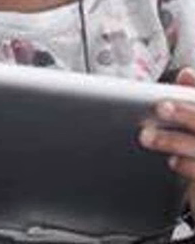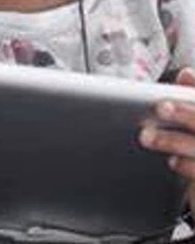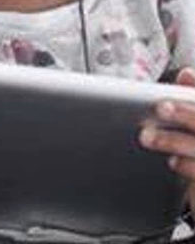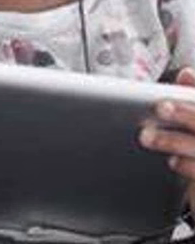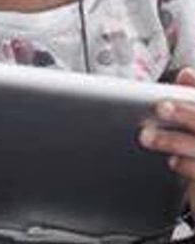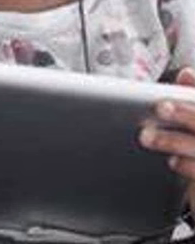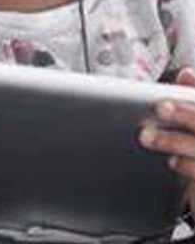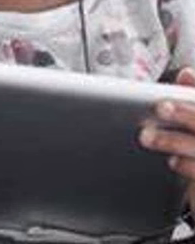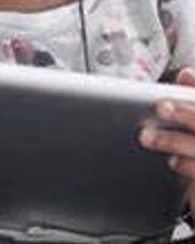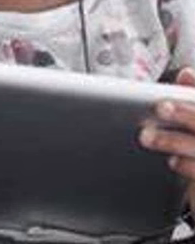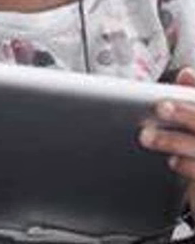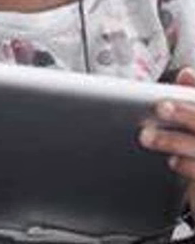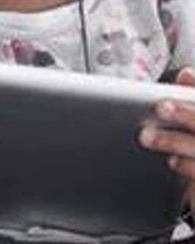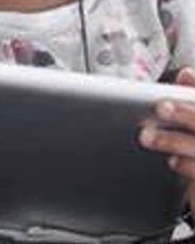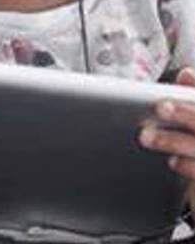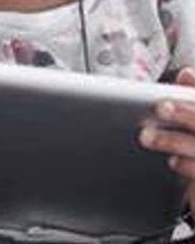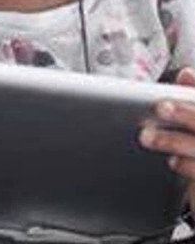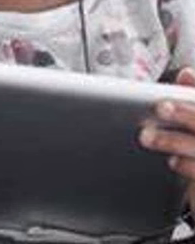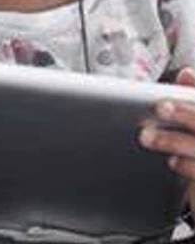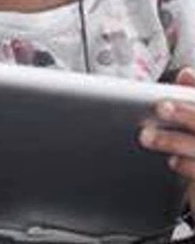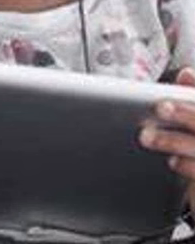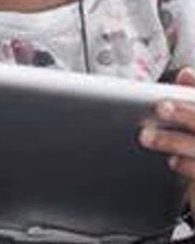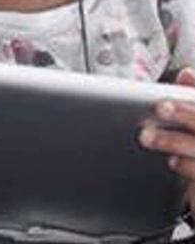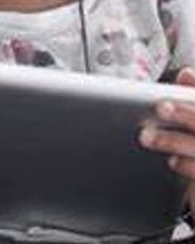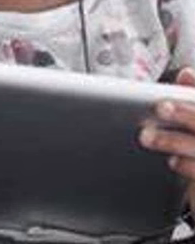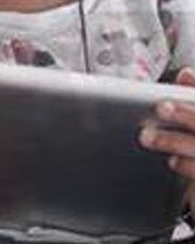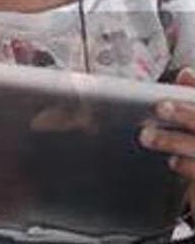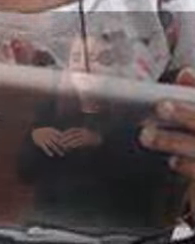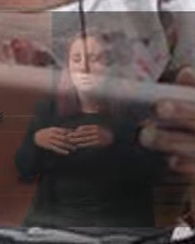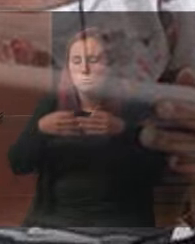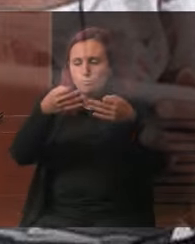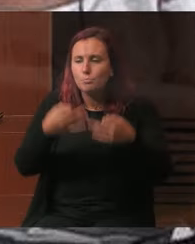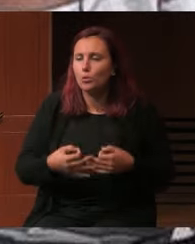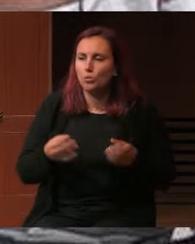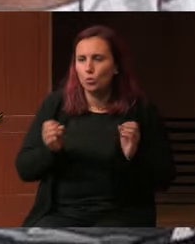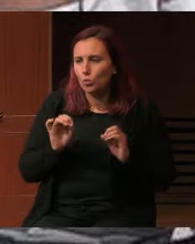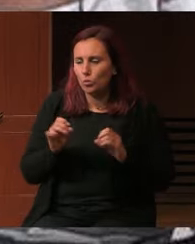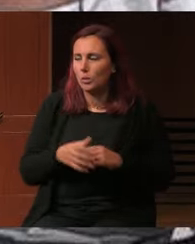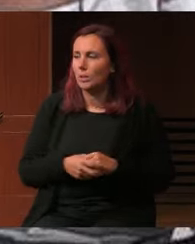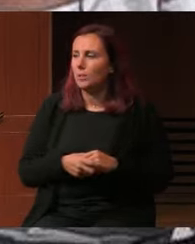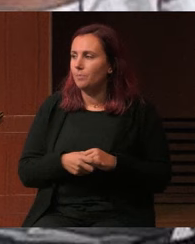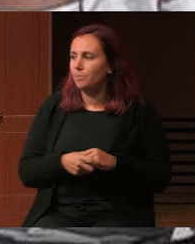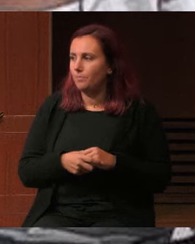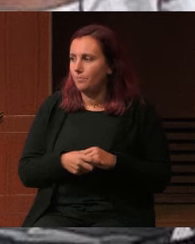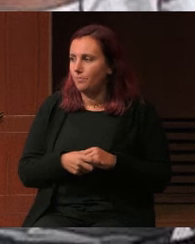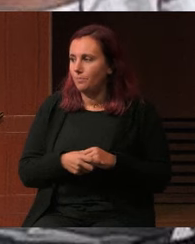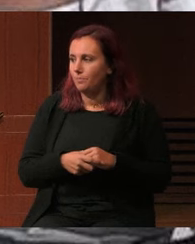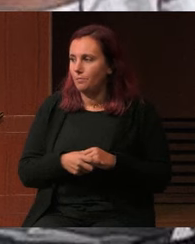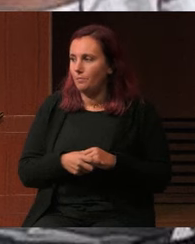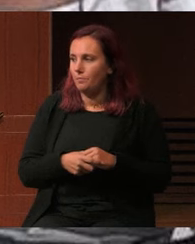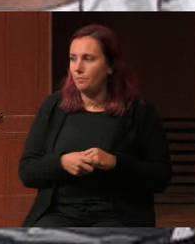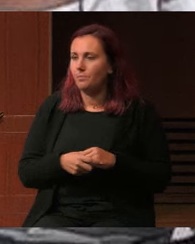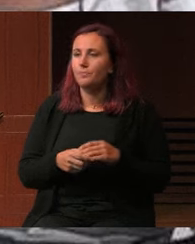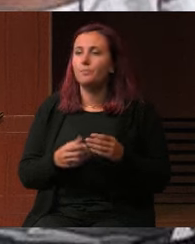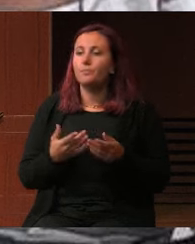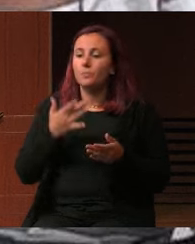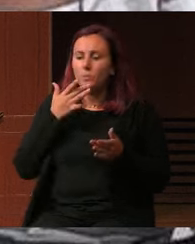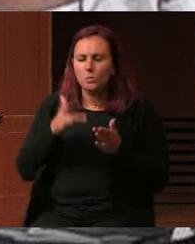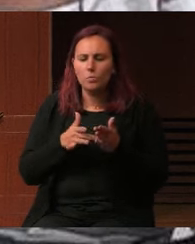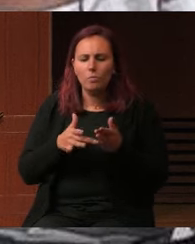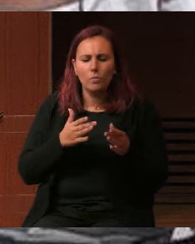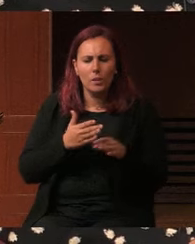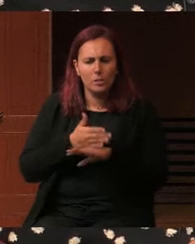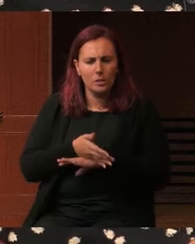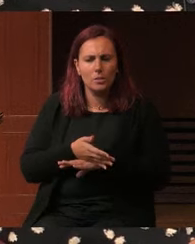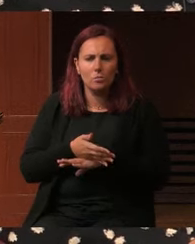vende alguns livros. Continua a não haver uma livraria, insisto. O acesso aos livros é mais